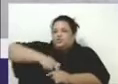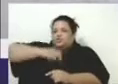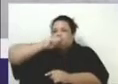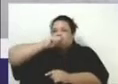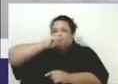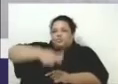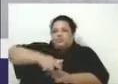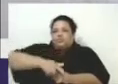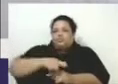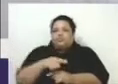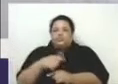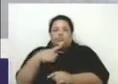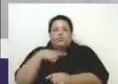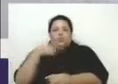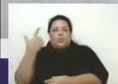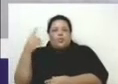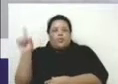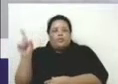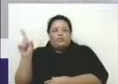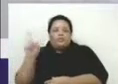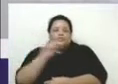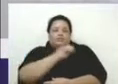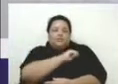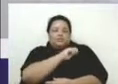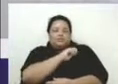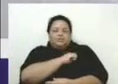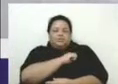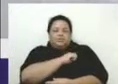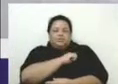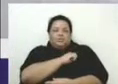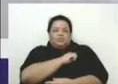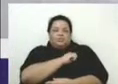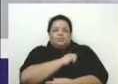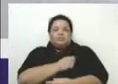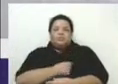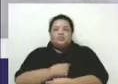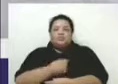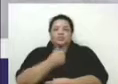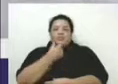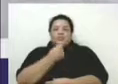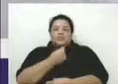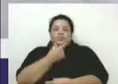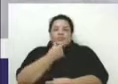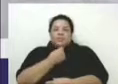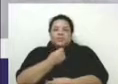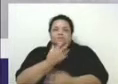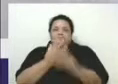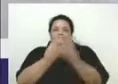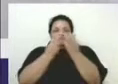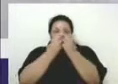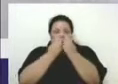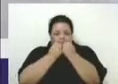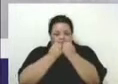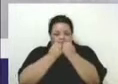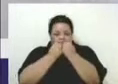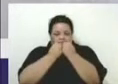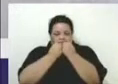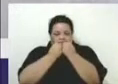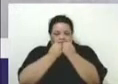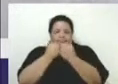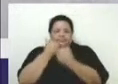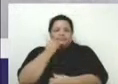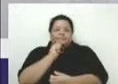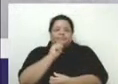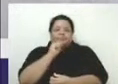aluno, o menino foi guardando para si e a mãe e os pais